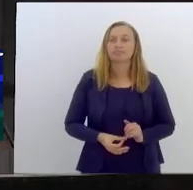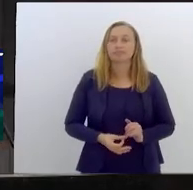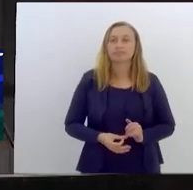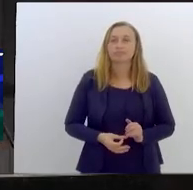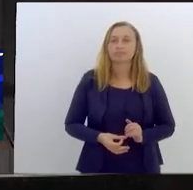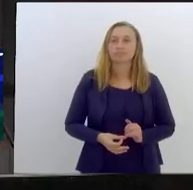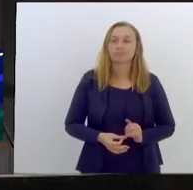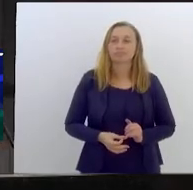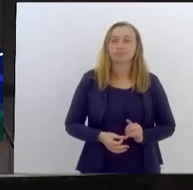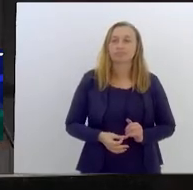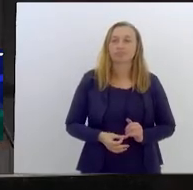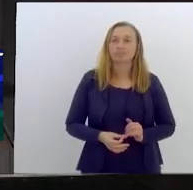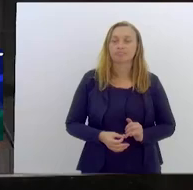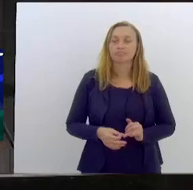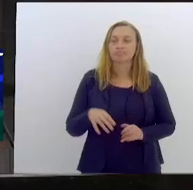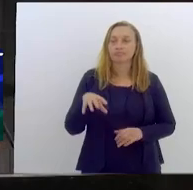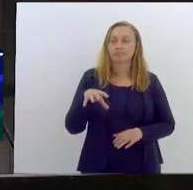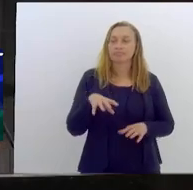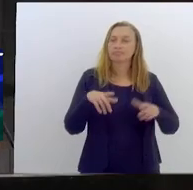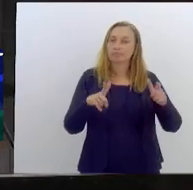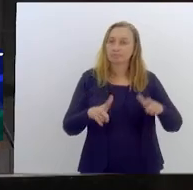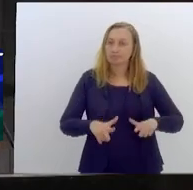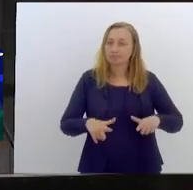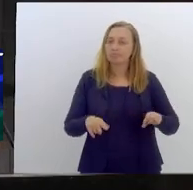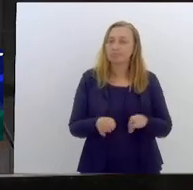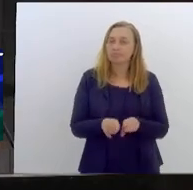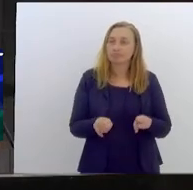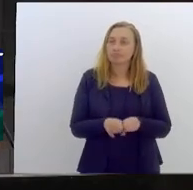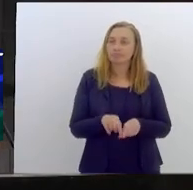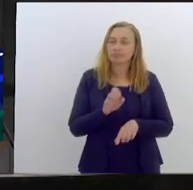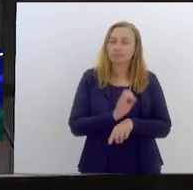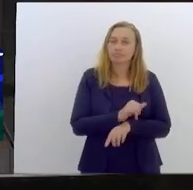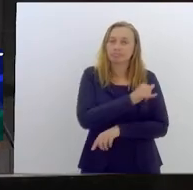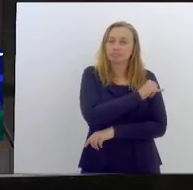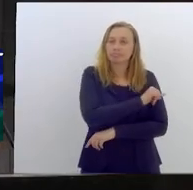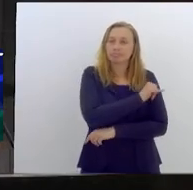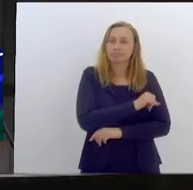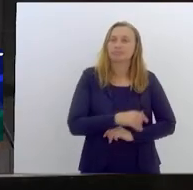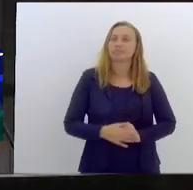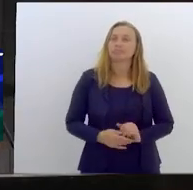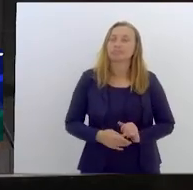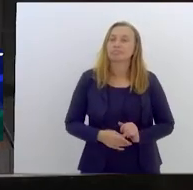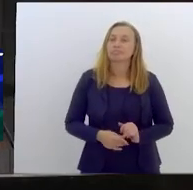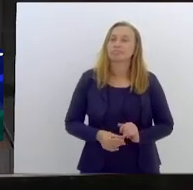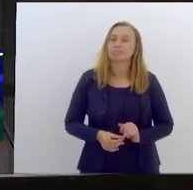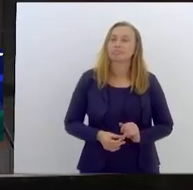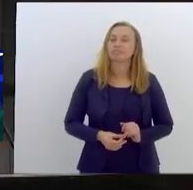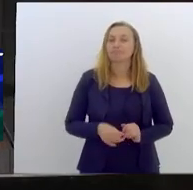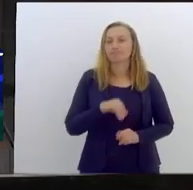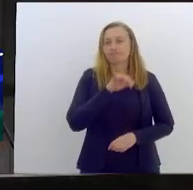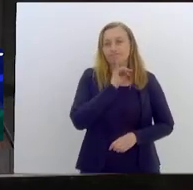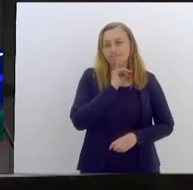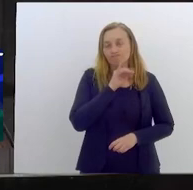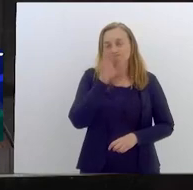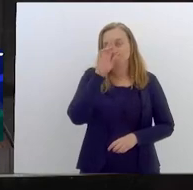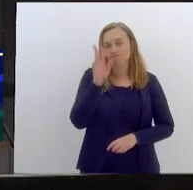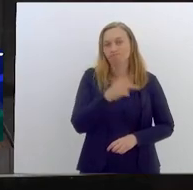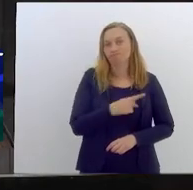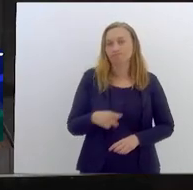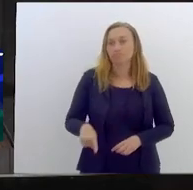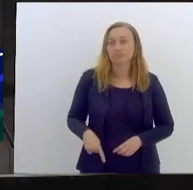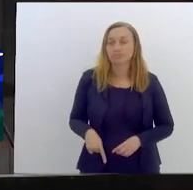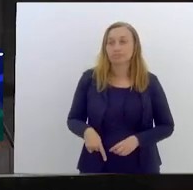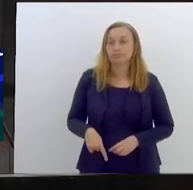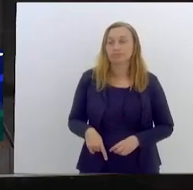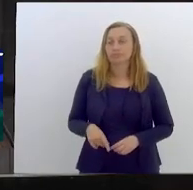da nossa região e também do estado do Rio de Janeiro. Infelizmente, senhora presidente,